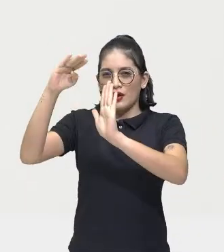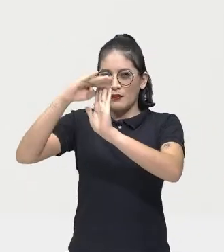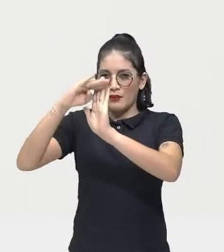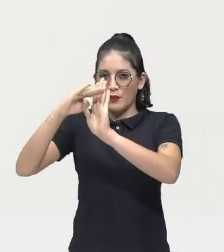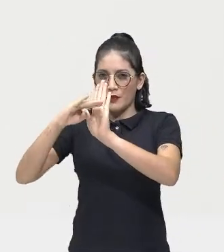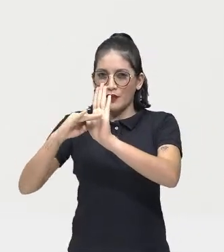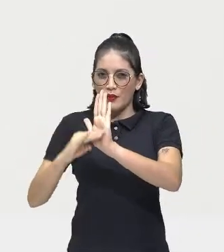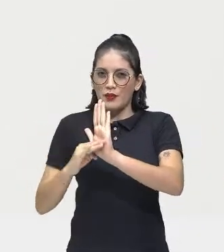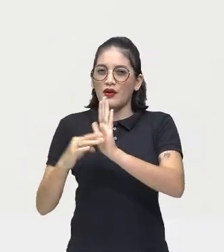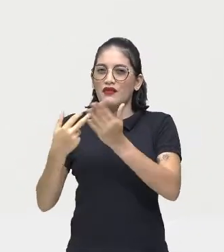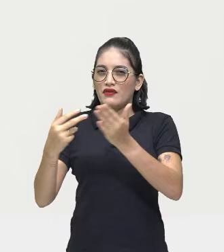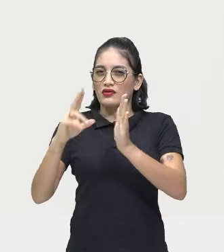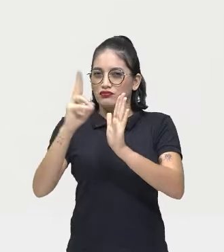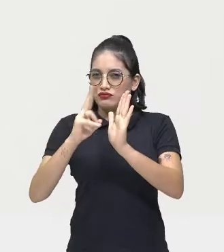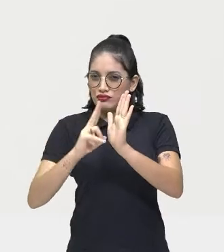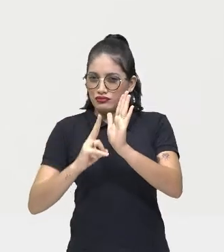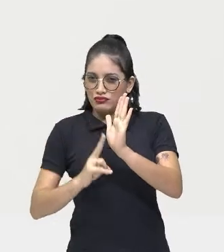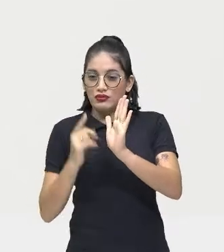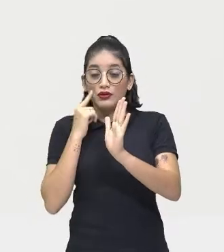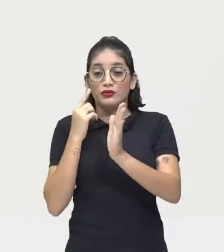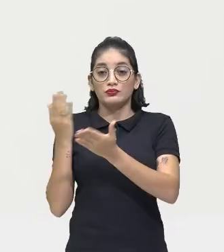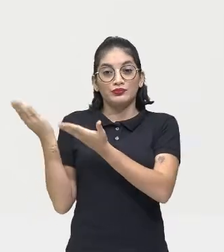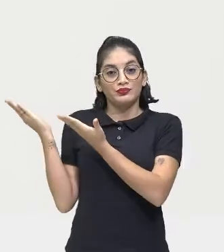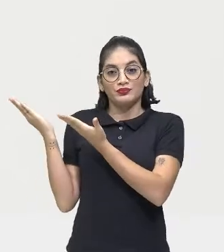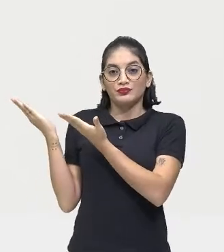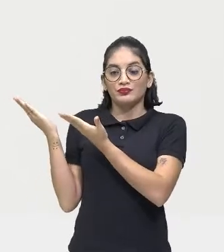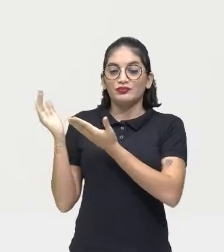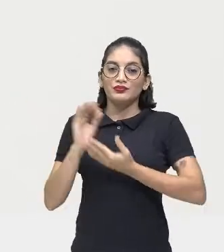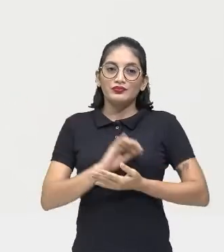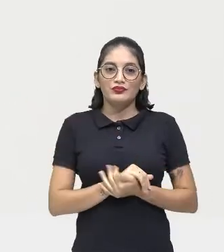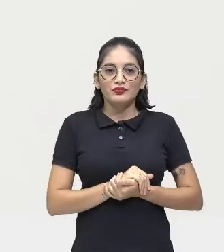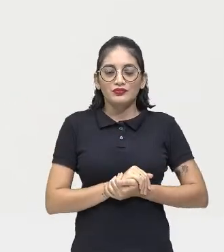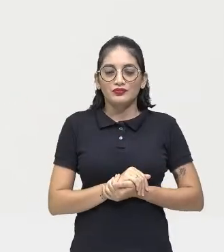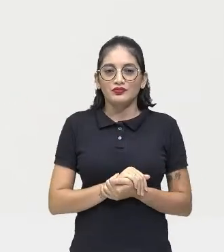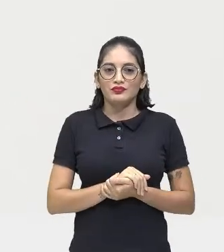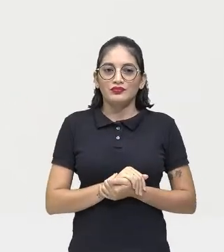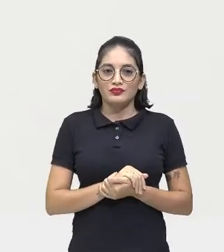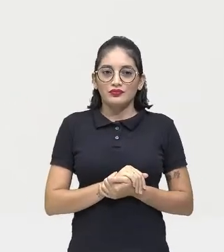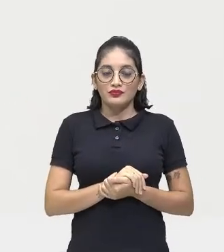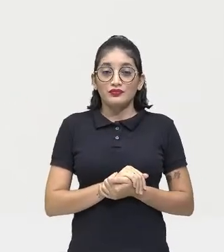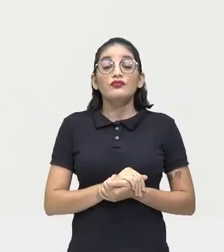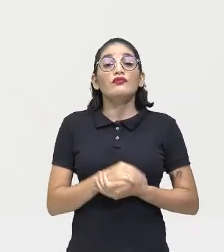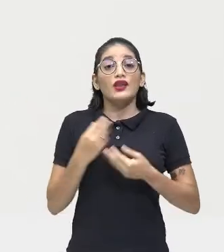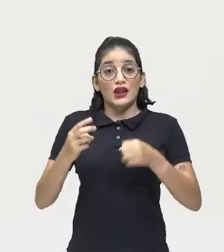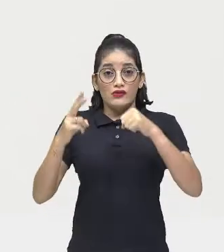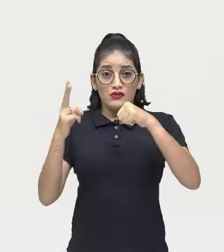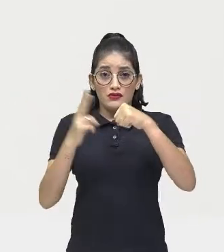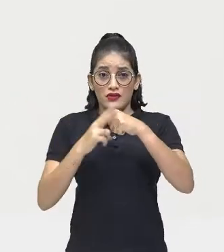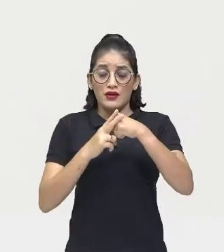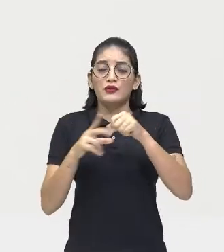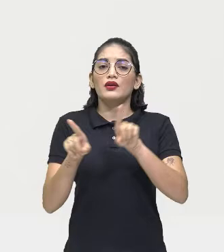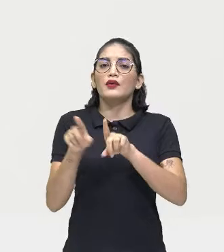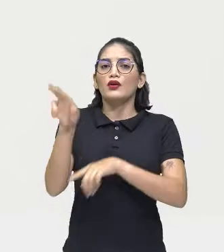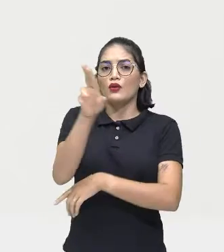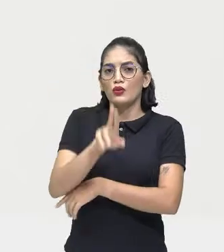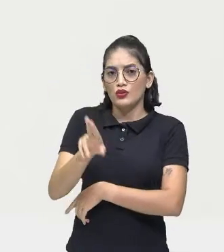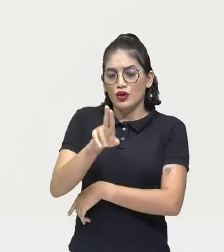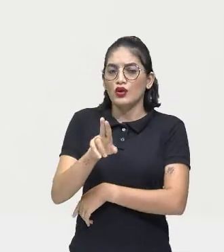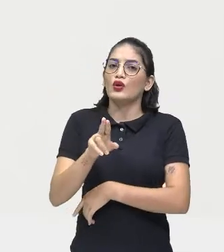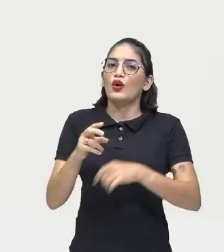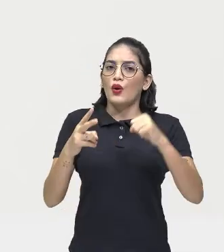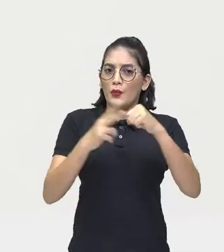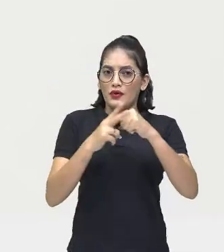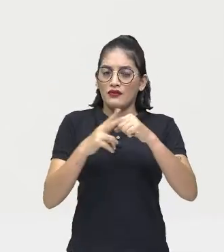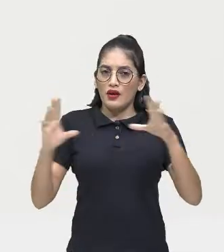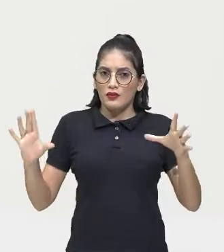parecer, viver, continuar, permanecer, ficar, virar. Esses verbos podem ser utilizados como os verbos de